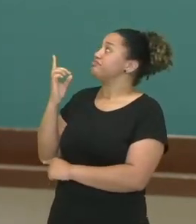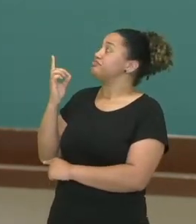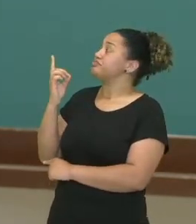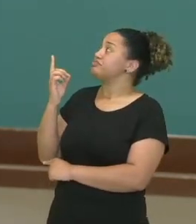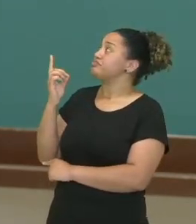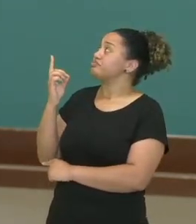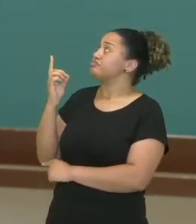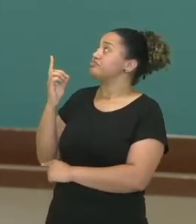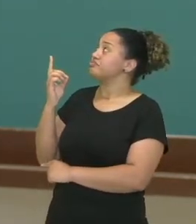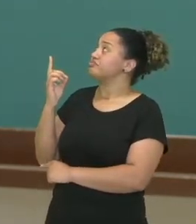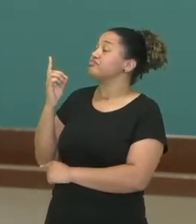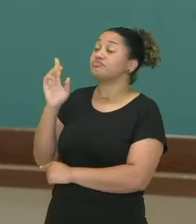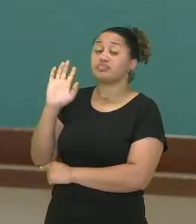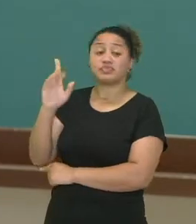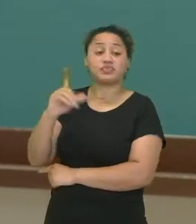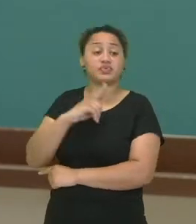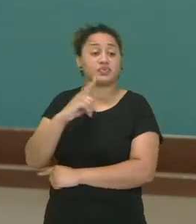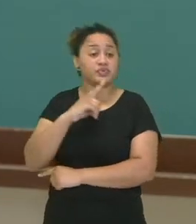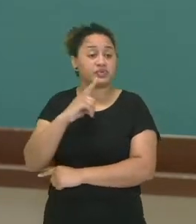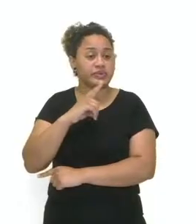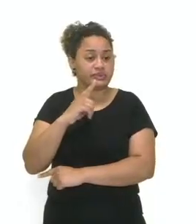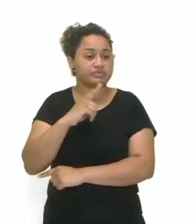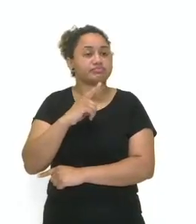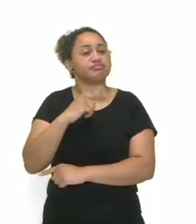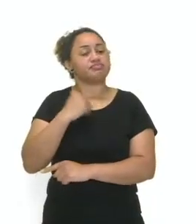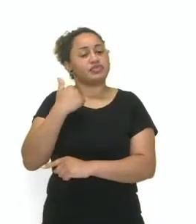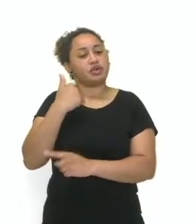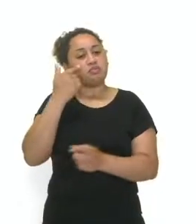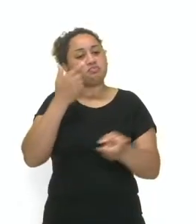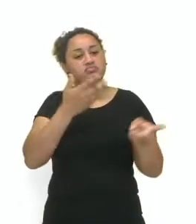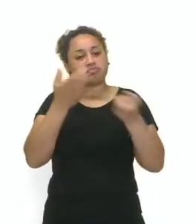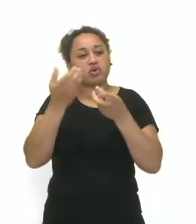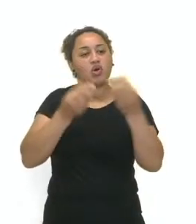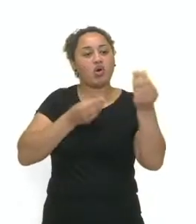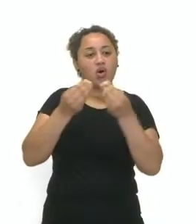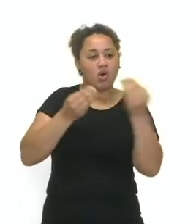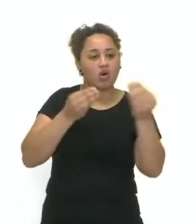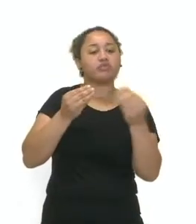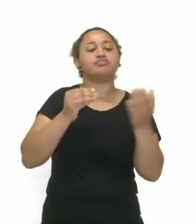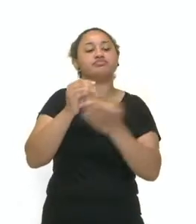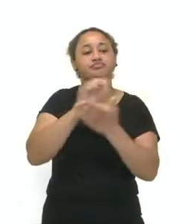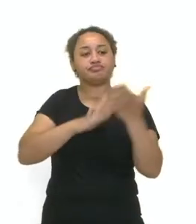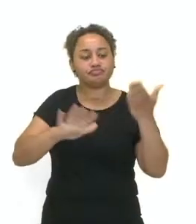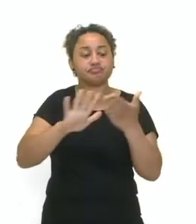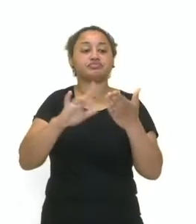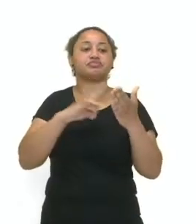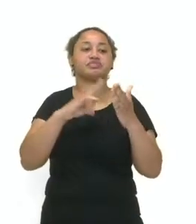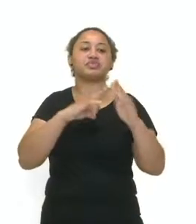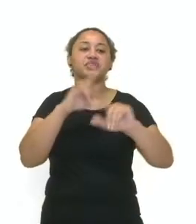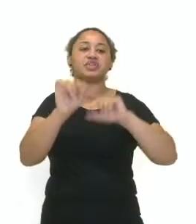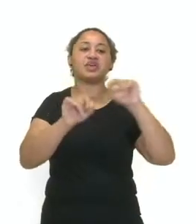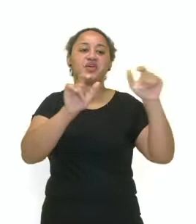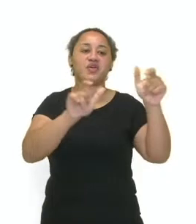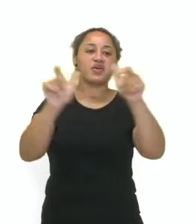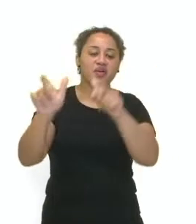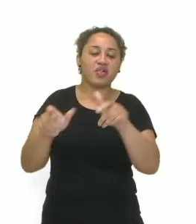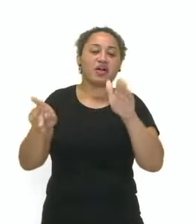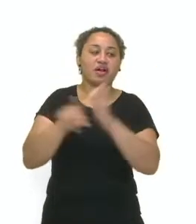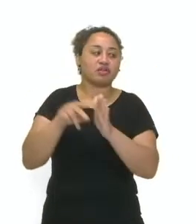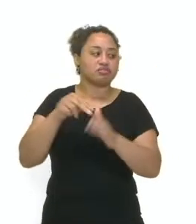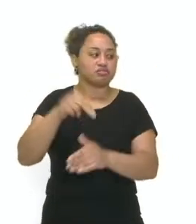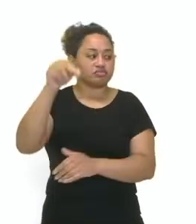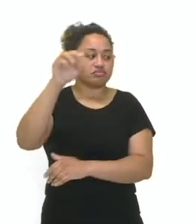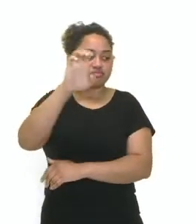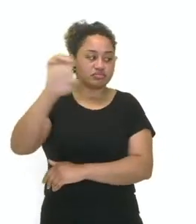essa xilogravura, tá bom? Então, deem uma olhadinha ali na nossa ilustração, né? Traz o ambiente, né, do Nordeste,